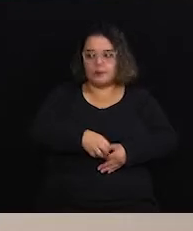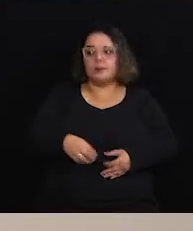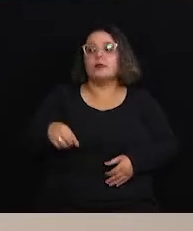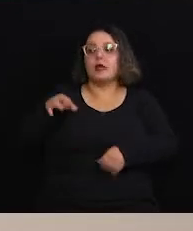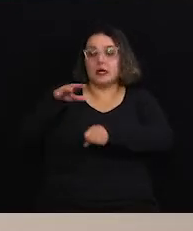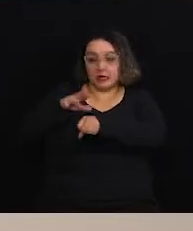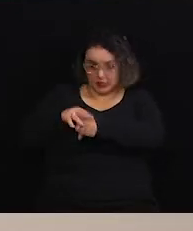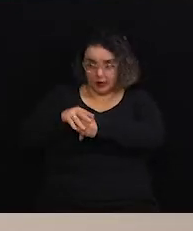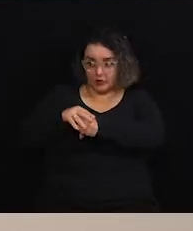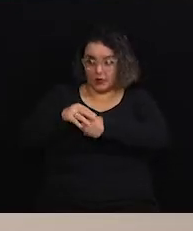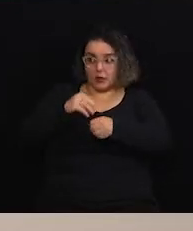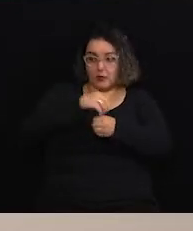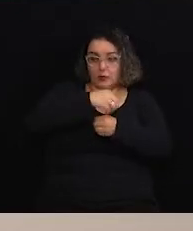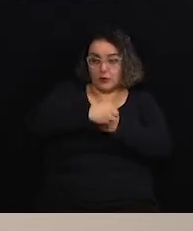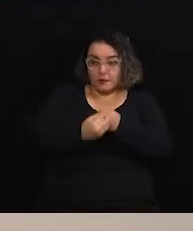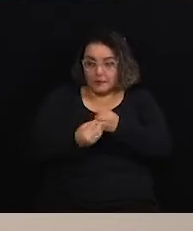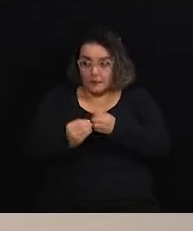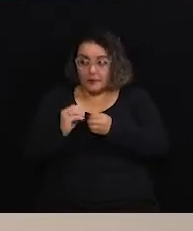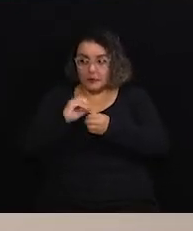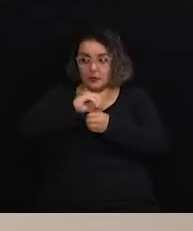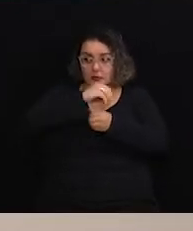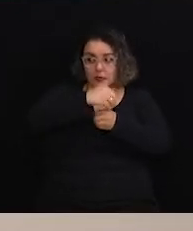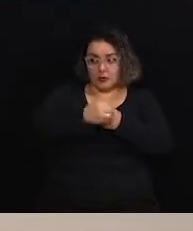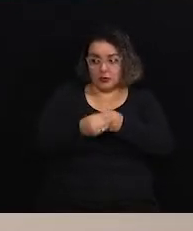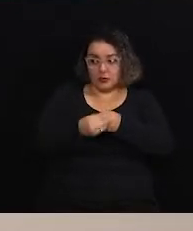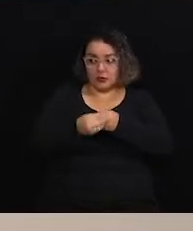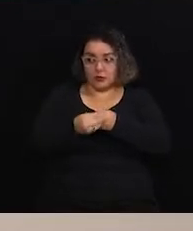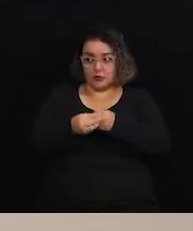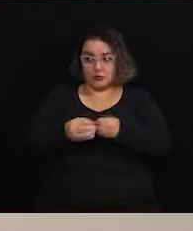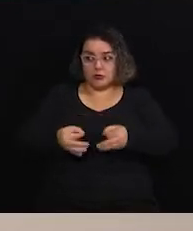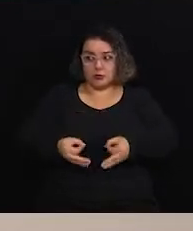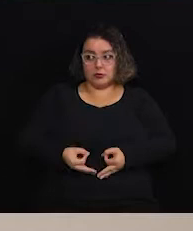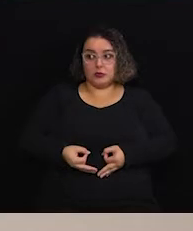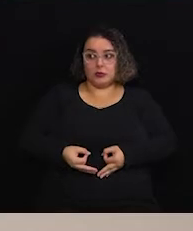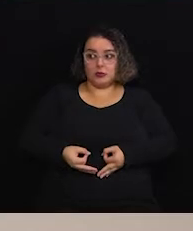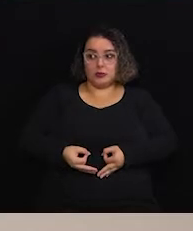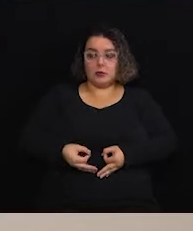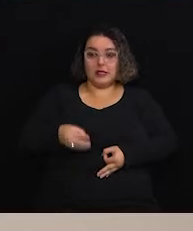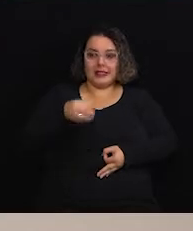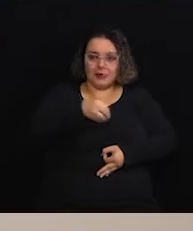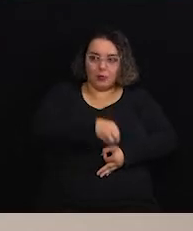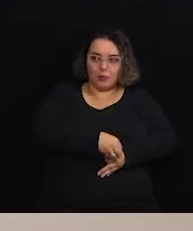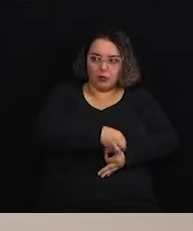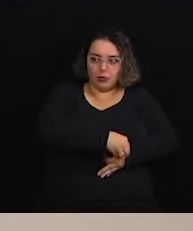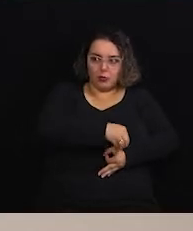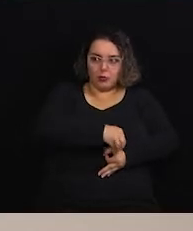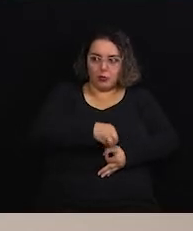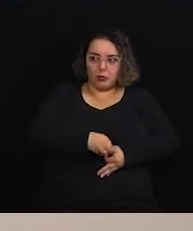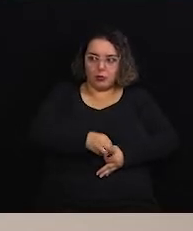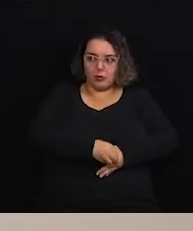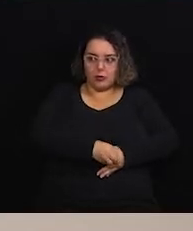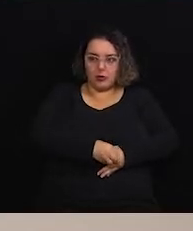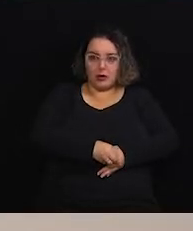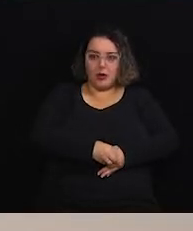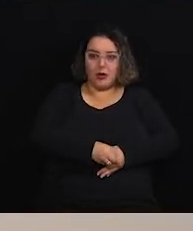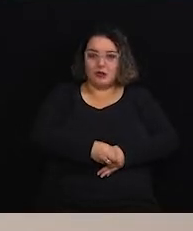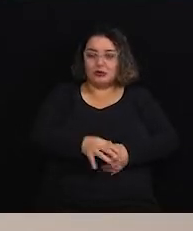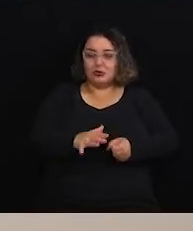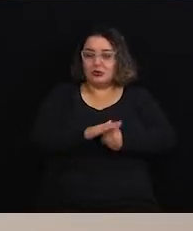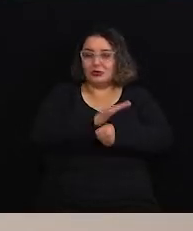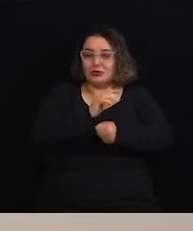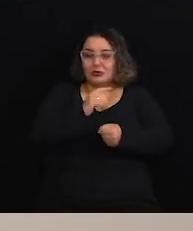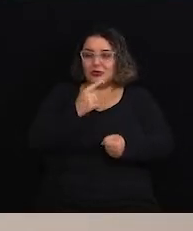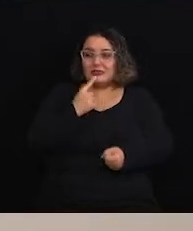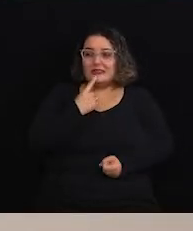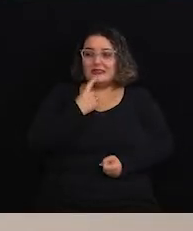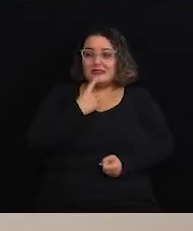essas células que teoricamente menstruam dentro do útero, quando elas se implantam no ovário, elas vão formar um cisto cheio de sangue, que é o que a gente chama,